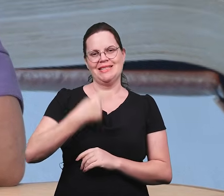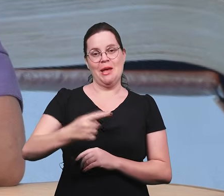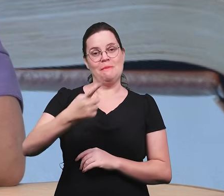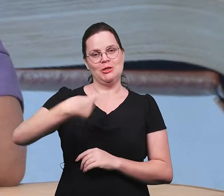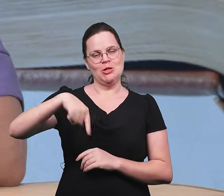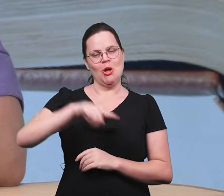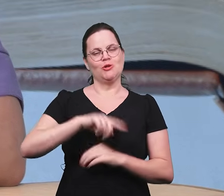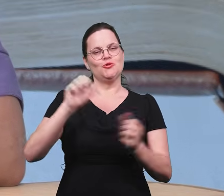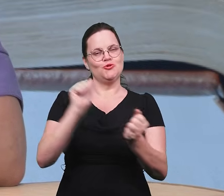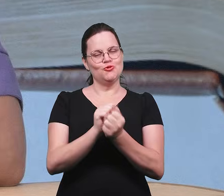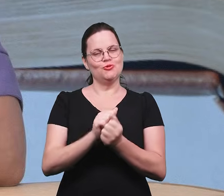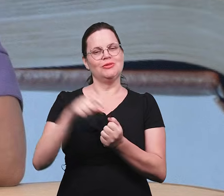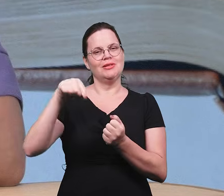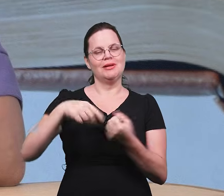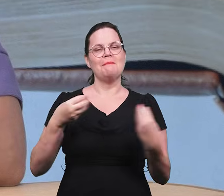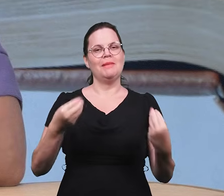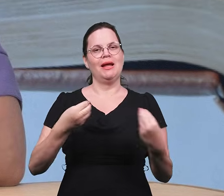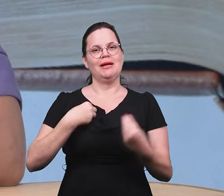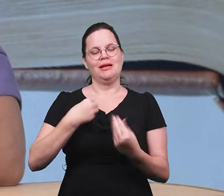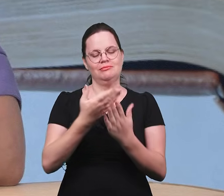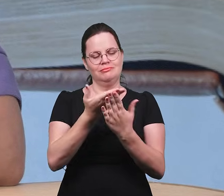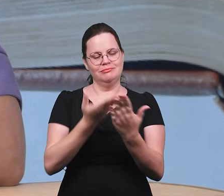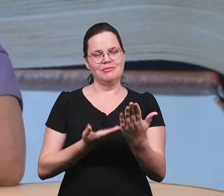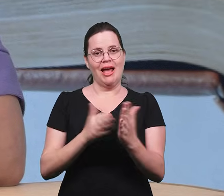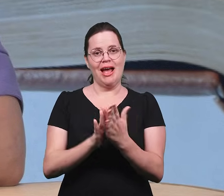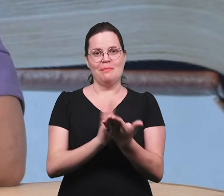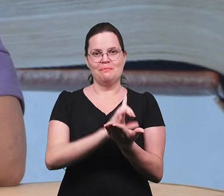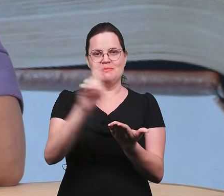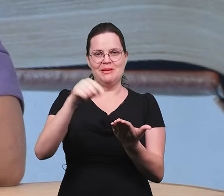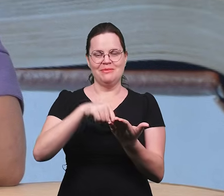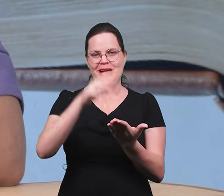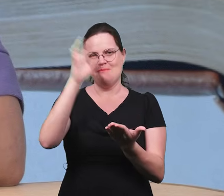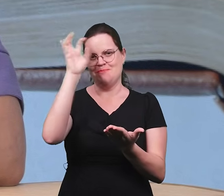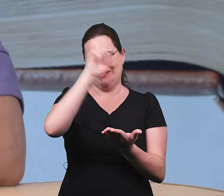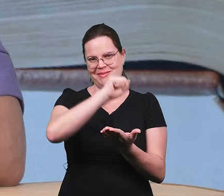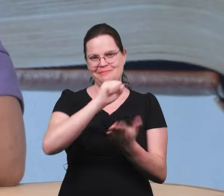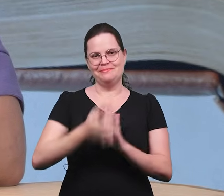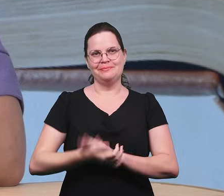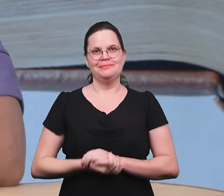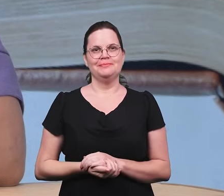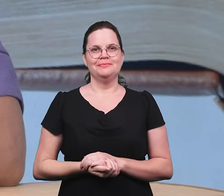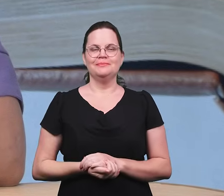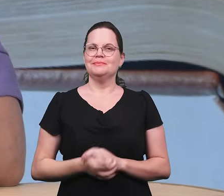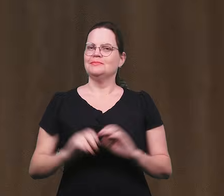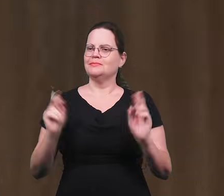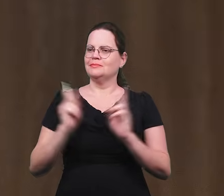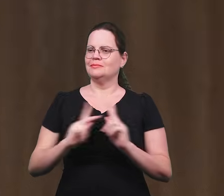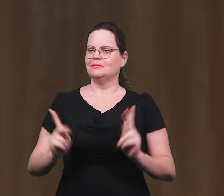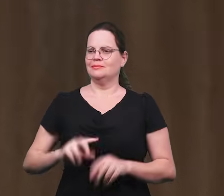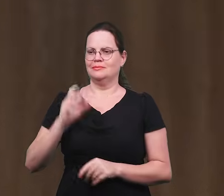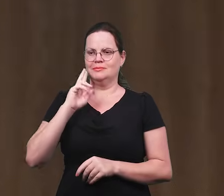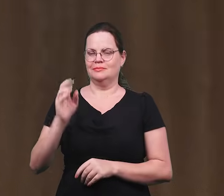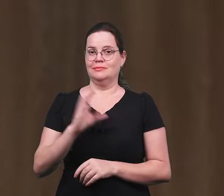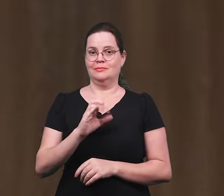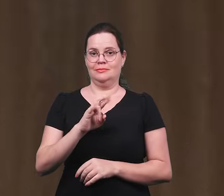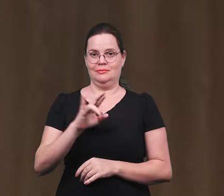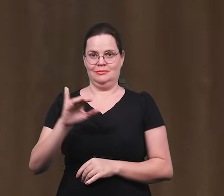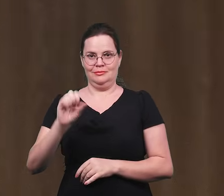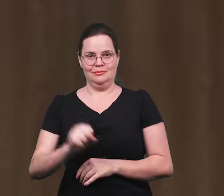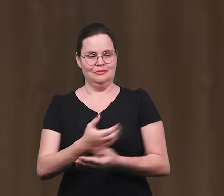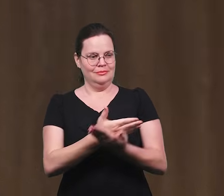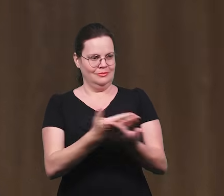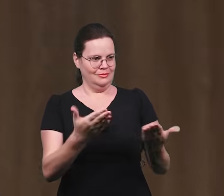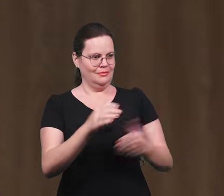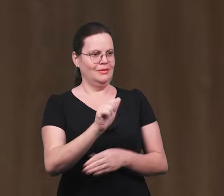aqui juntas nós estamos para aprender, né? Aprender da palavra do Senhor. A paz do Senhor, Cris, a paz do